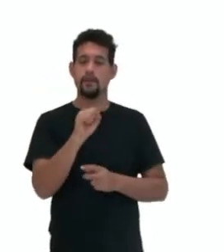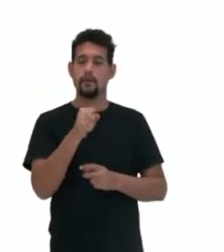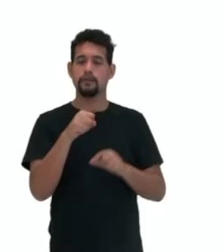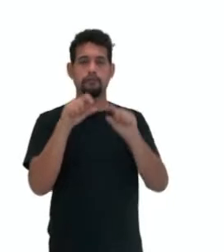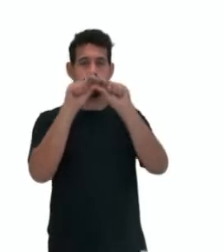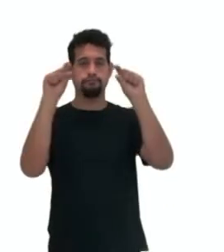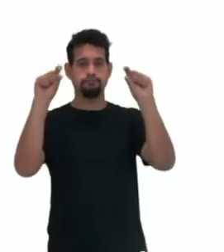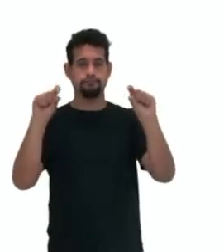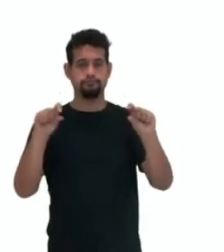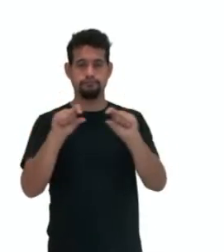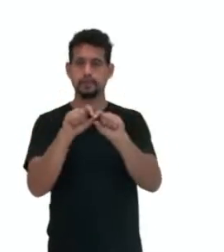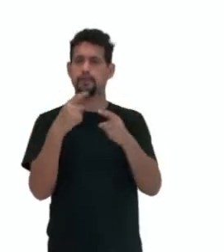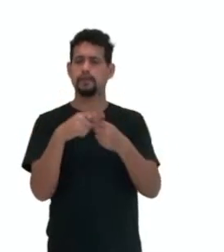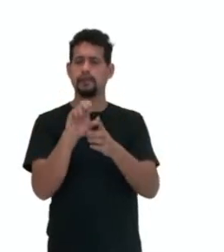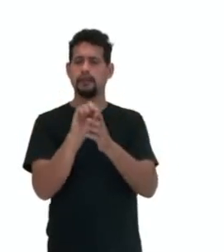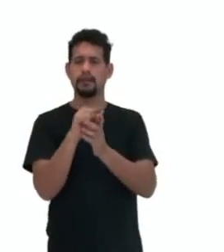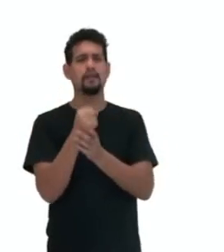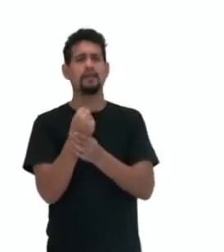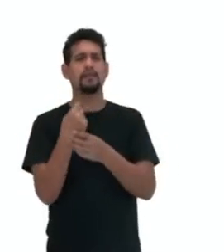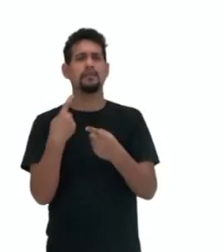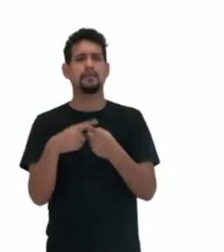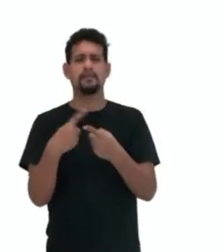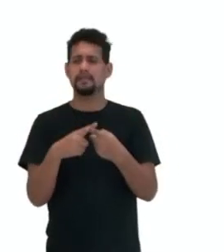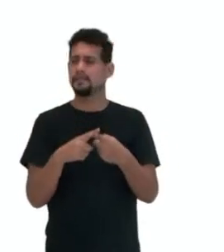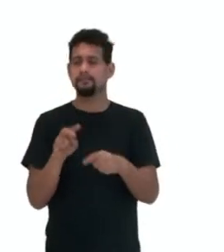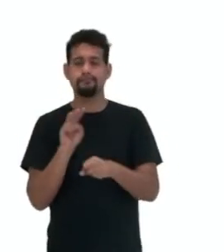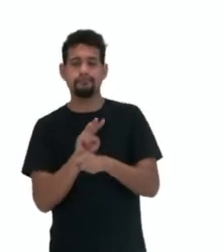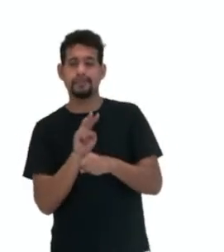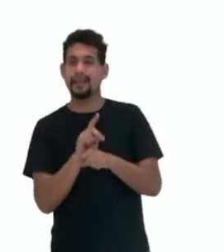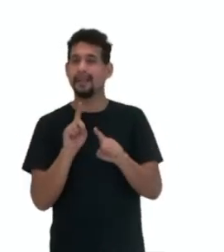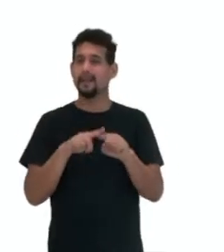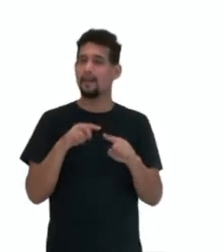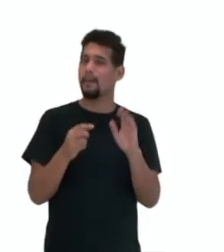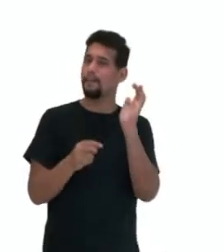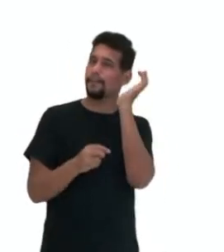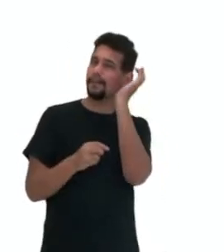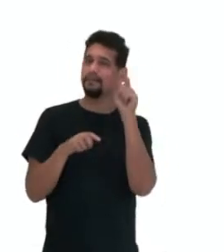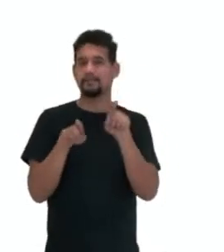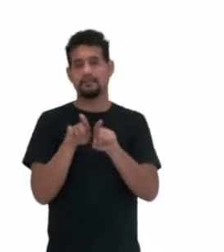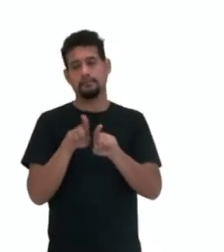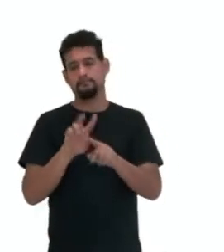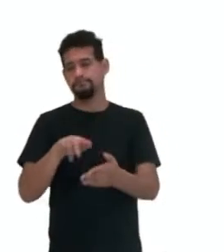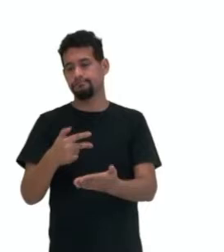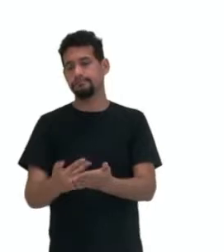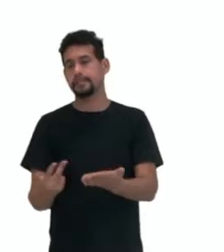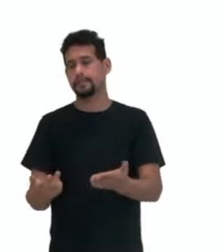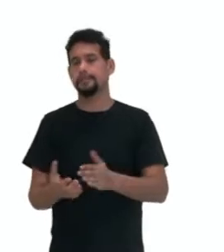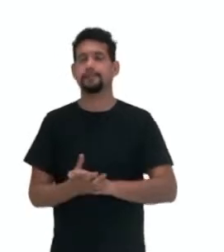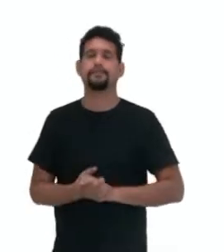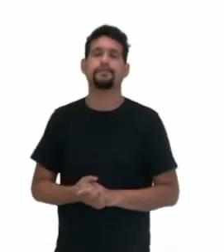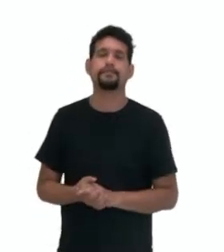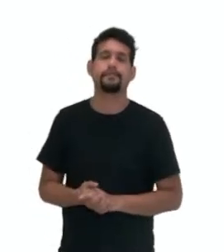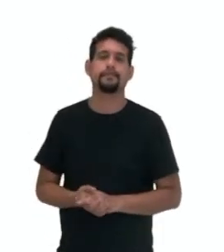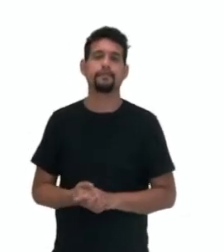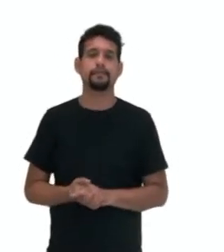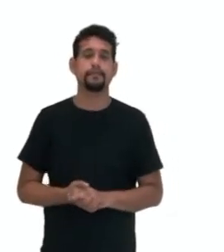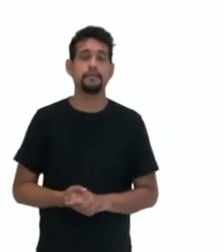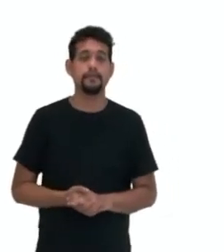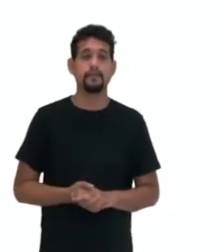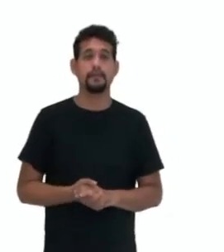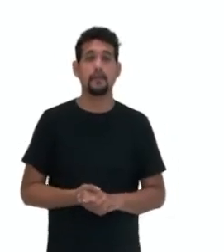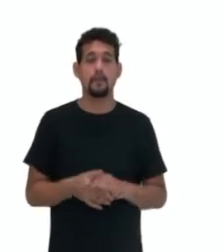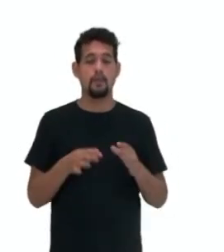área de segurança, por conta do quê? Dos rolamentos, para não acontecer nenhum acidente, né, dentro do tatame. O